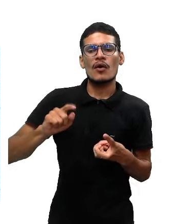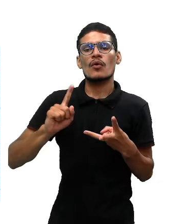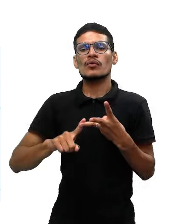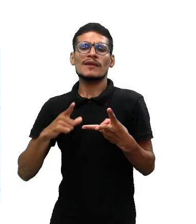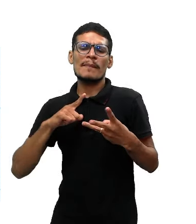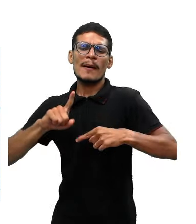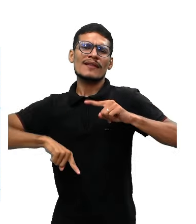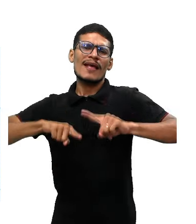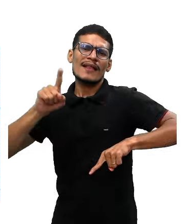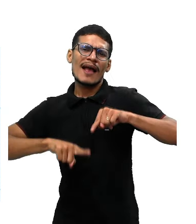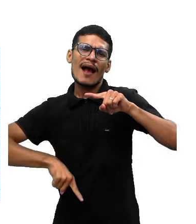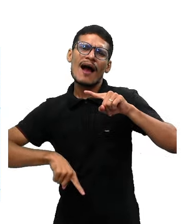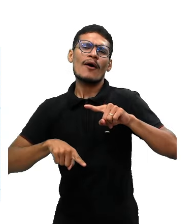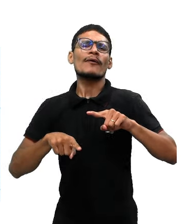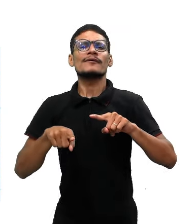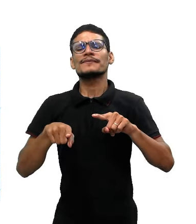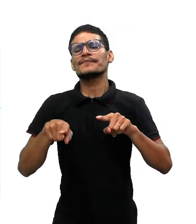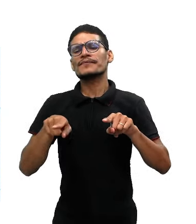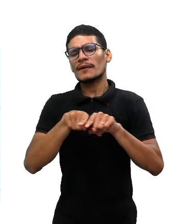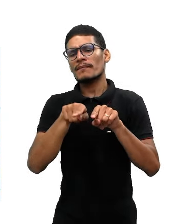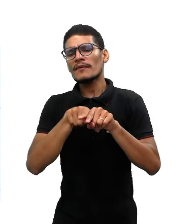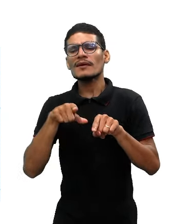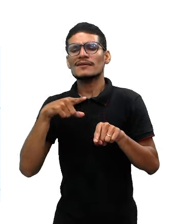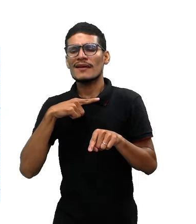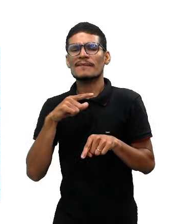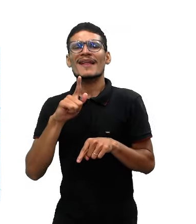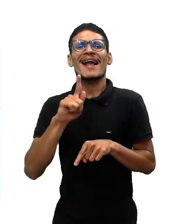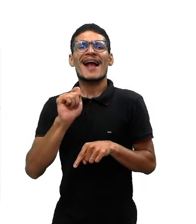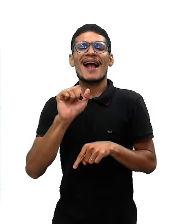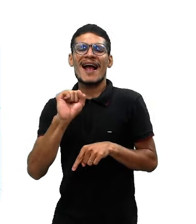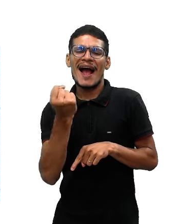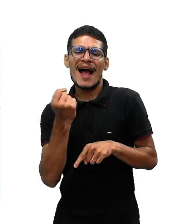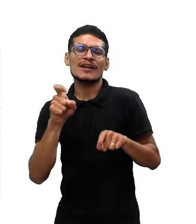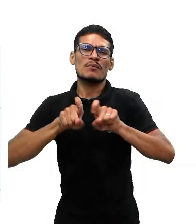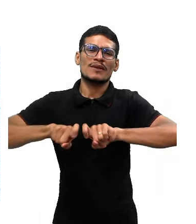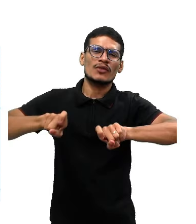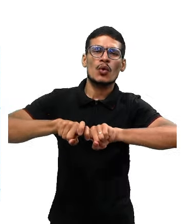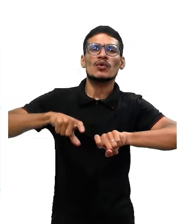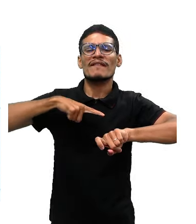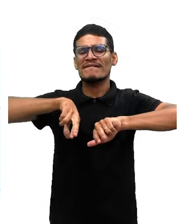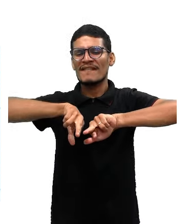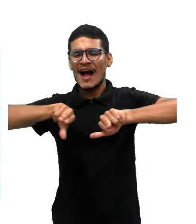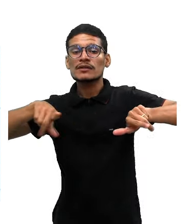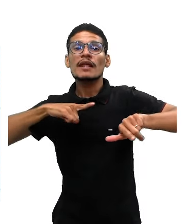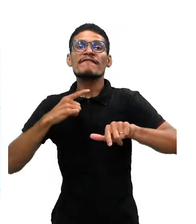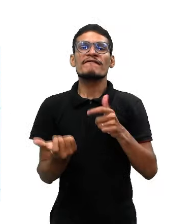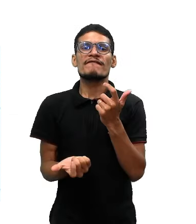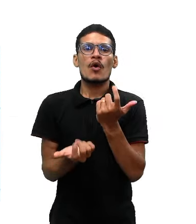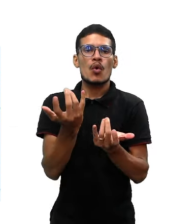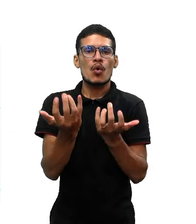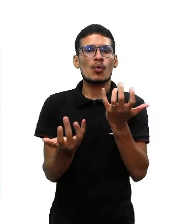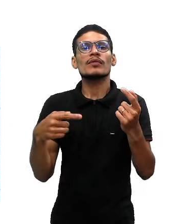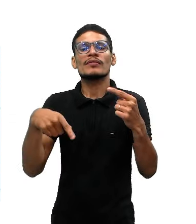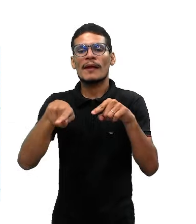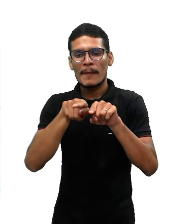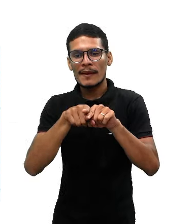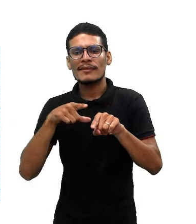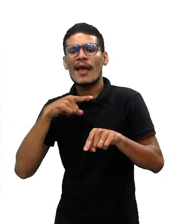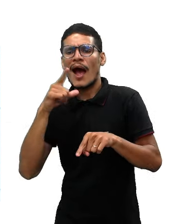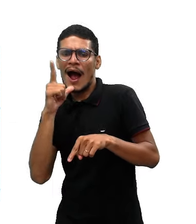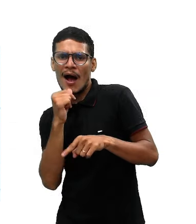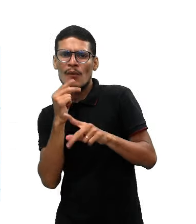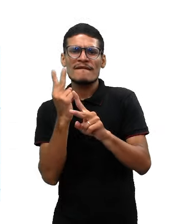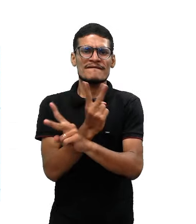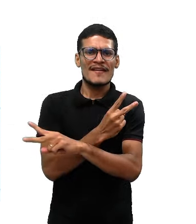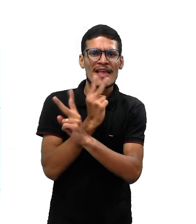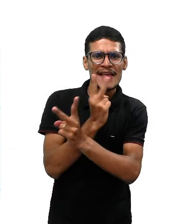andaimes, bujão de gás, computador. Aí eu pus aqui um fogo, né? Mas temos água,